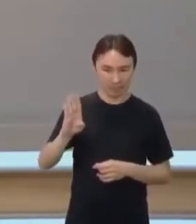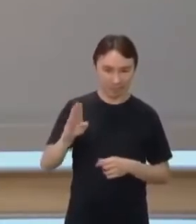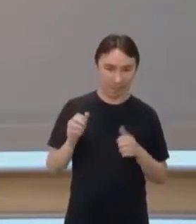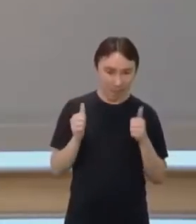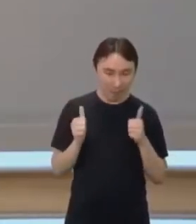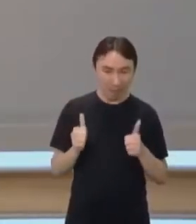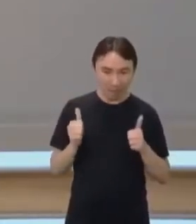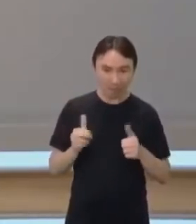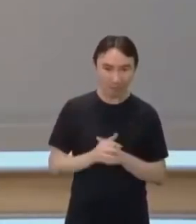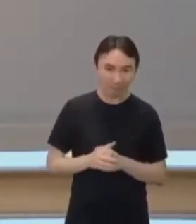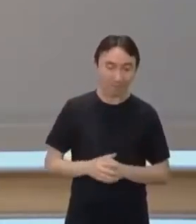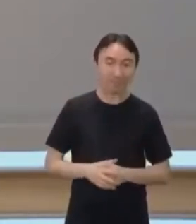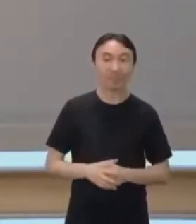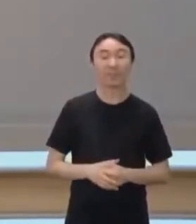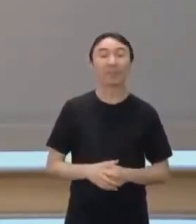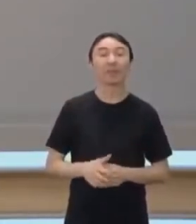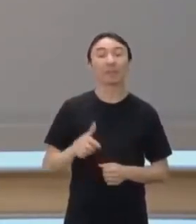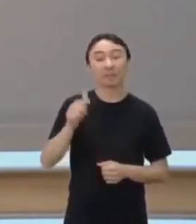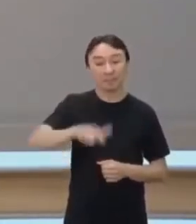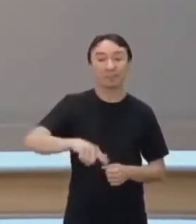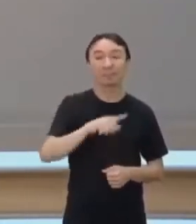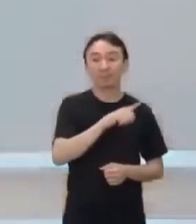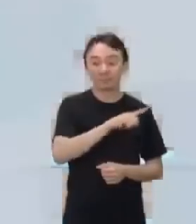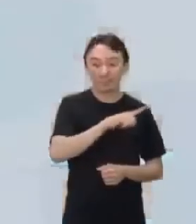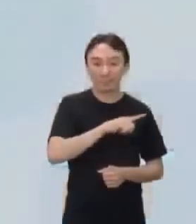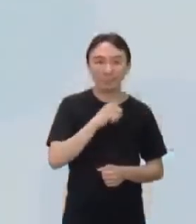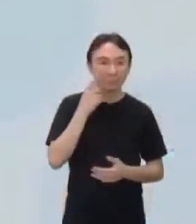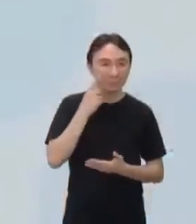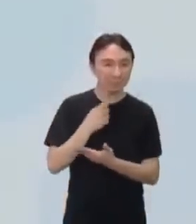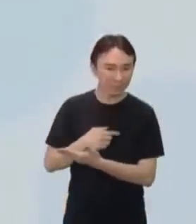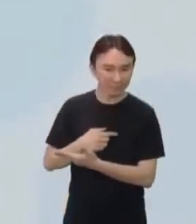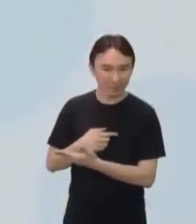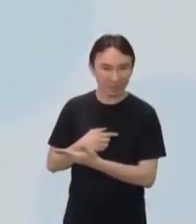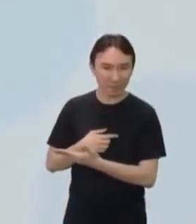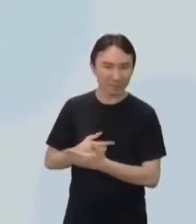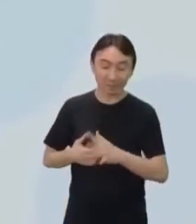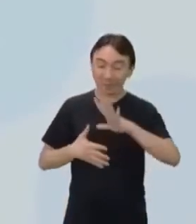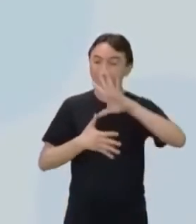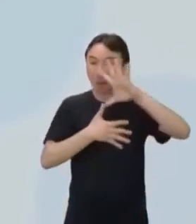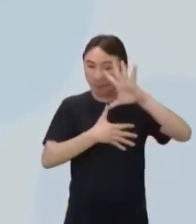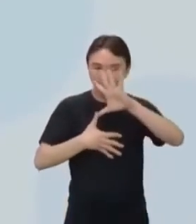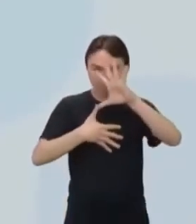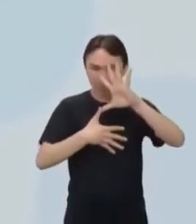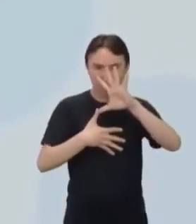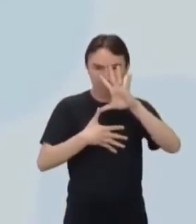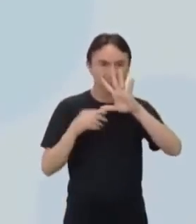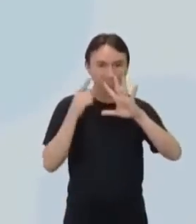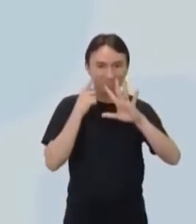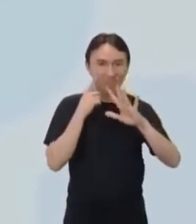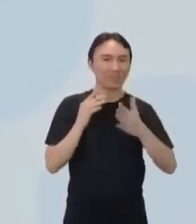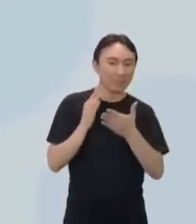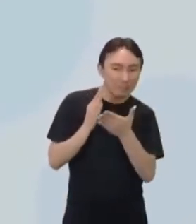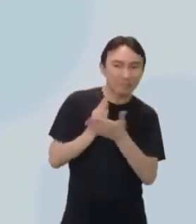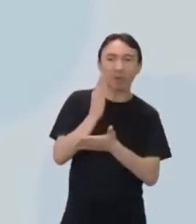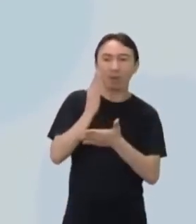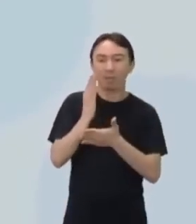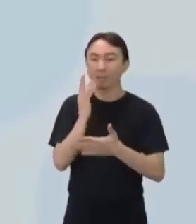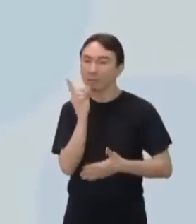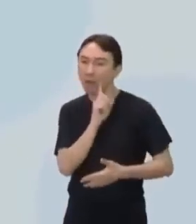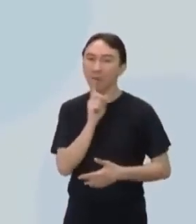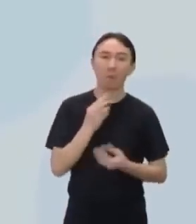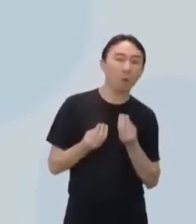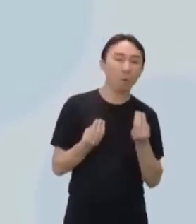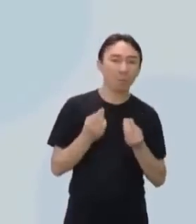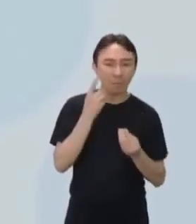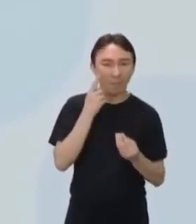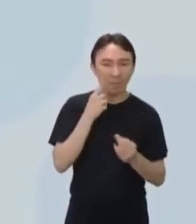Aqui, pessoal, a gente trouxe um pouquinho esse mapa de desempenho, tá? Que é feito pelo Kidu, um grande parceiro aí, do ano